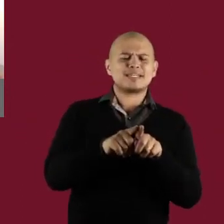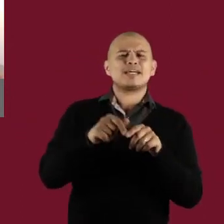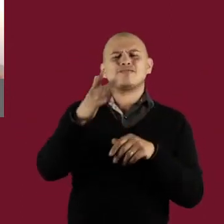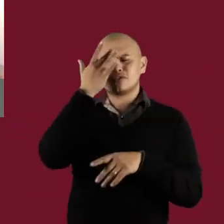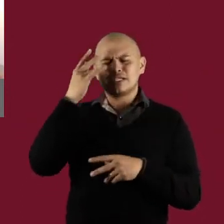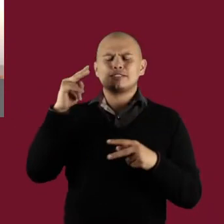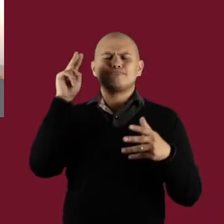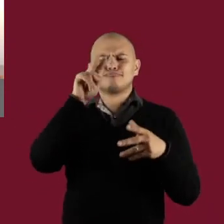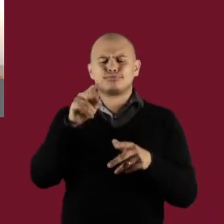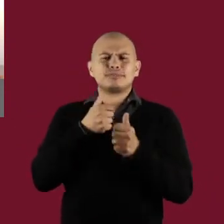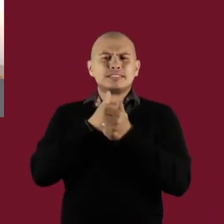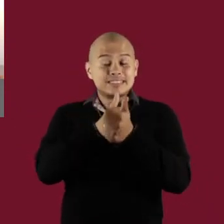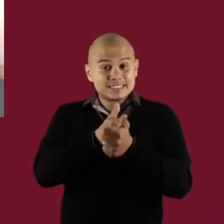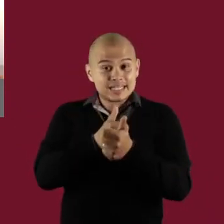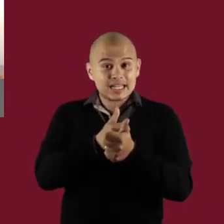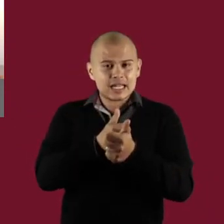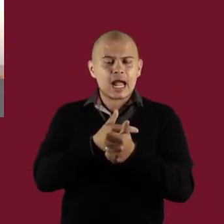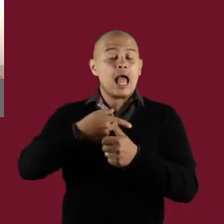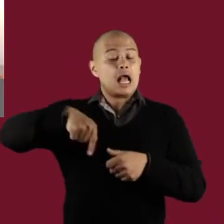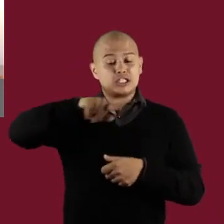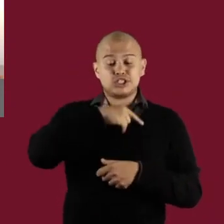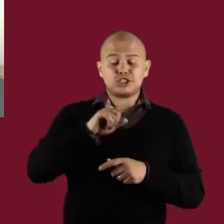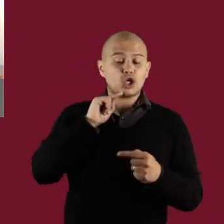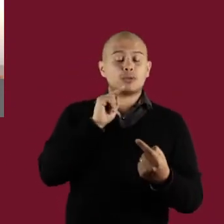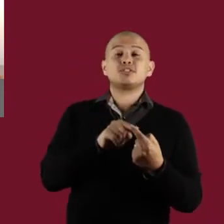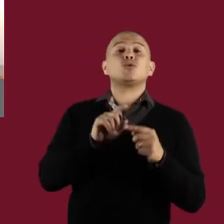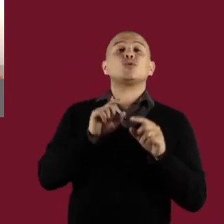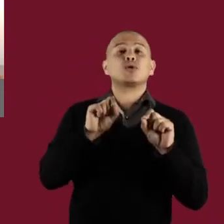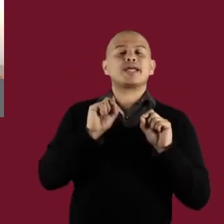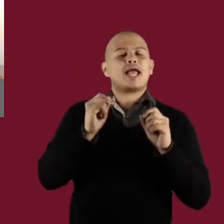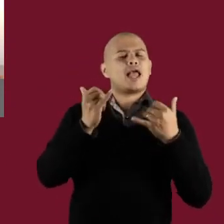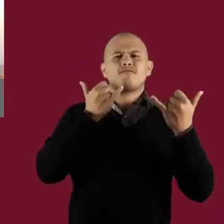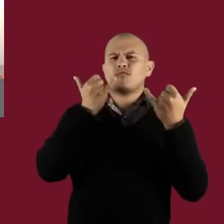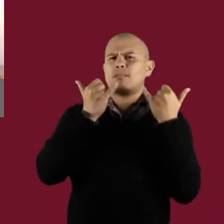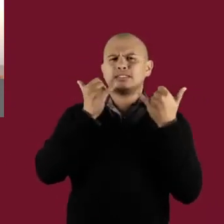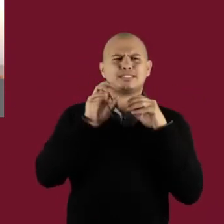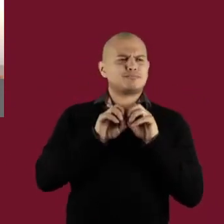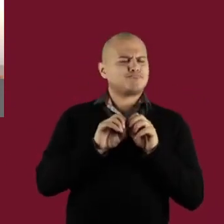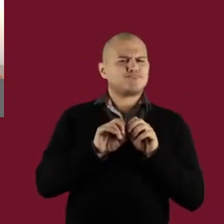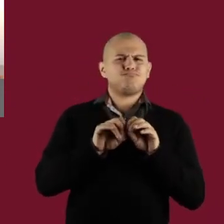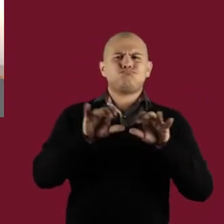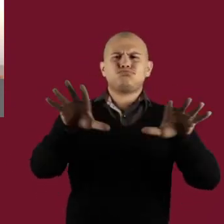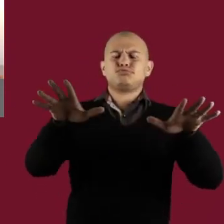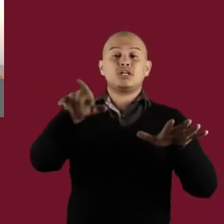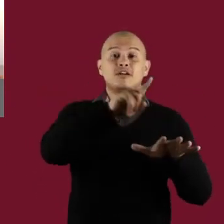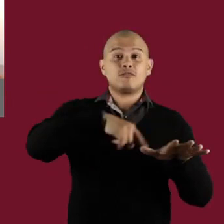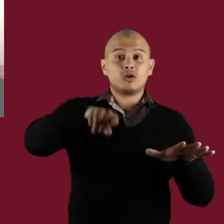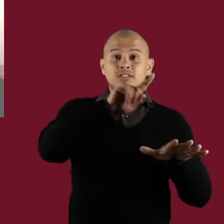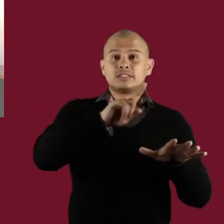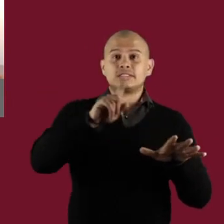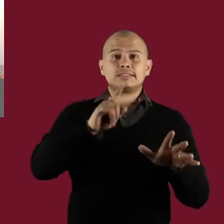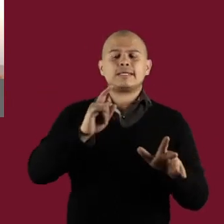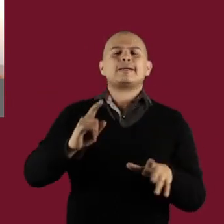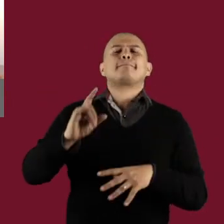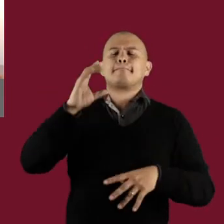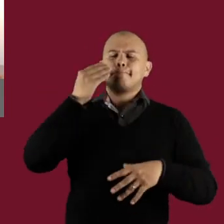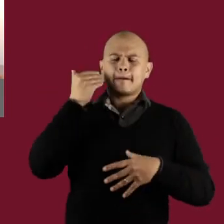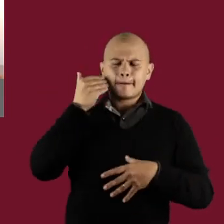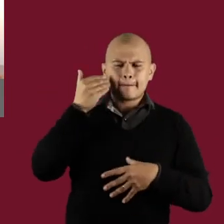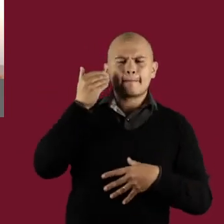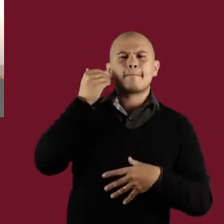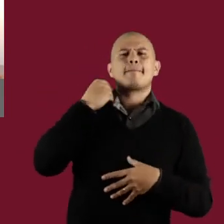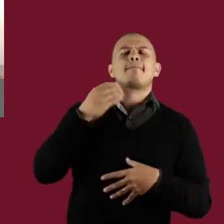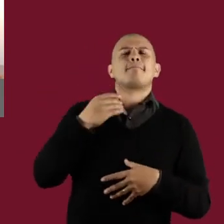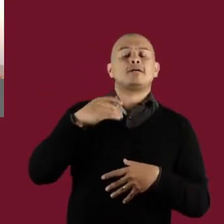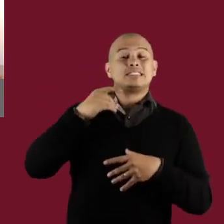aqui para servir a informação, servir a você para ficar bem informado, bem informada e com